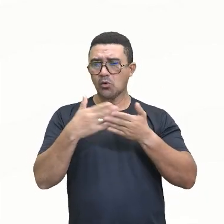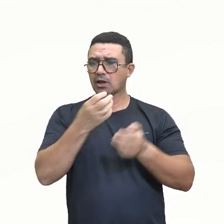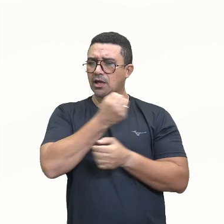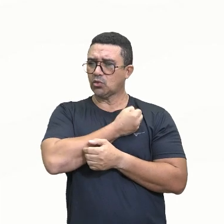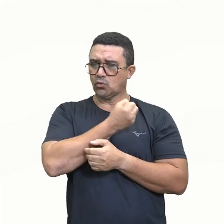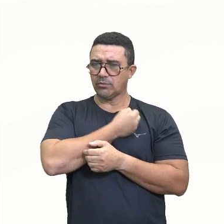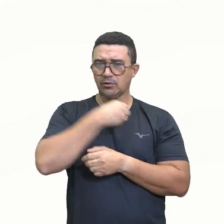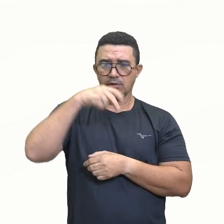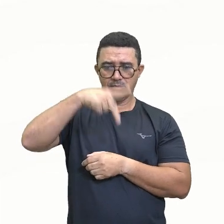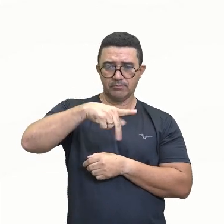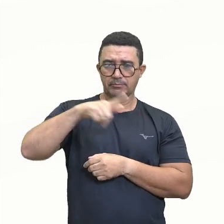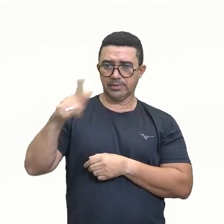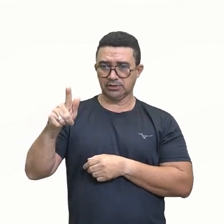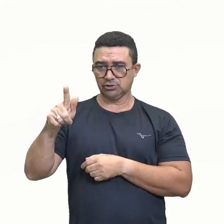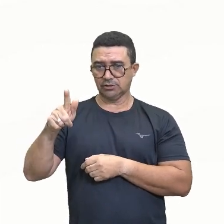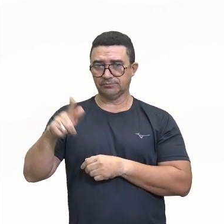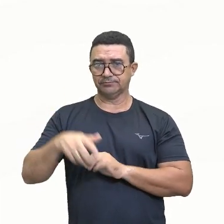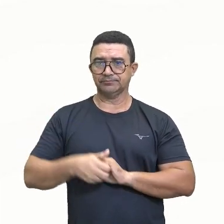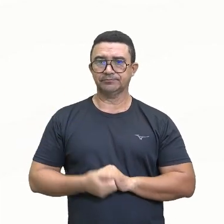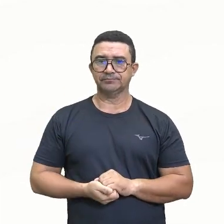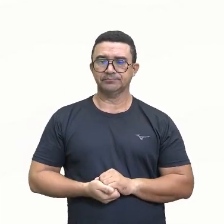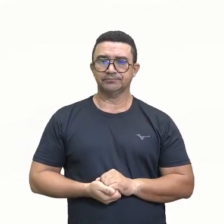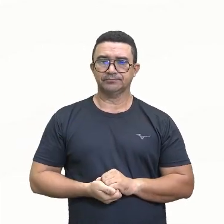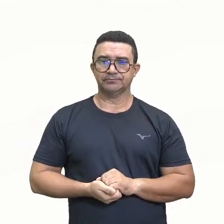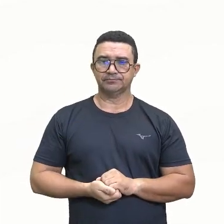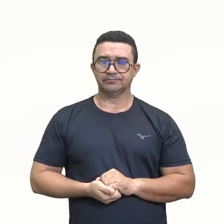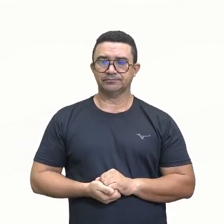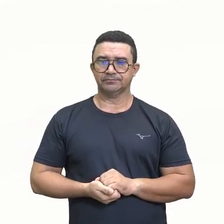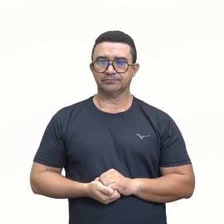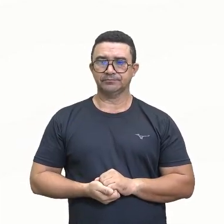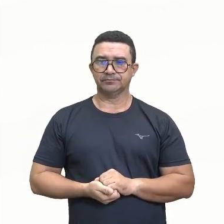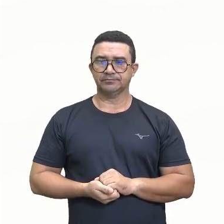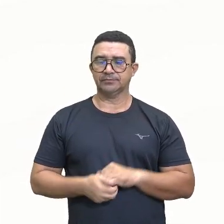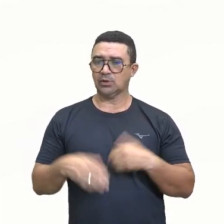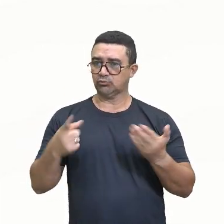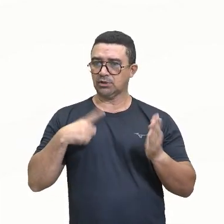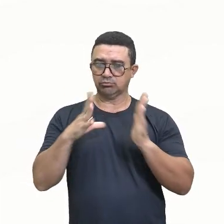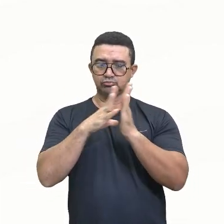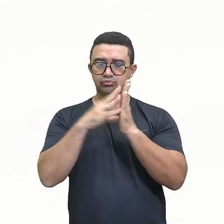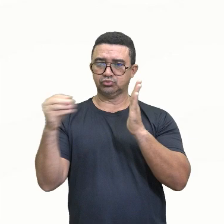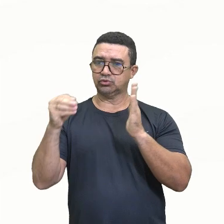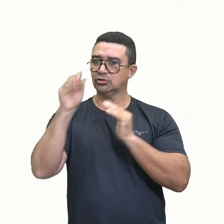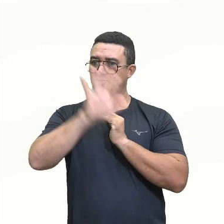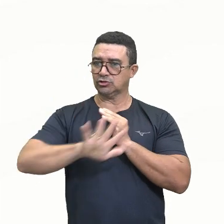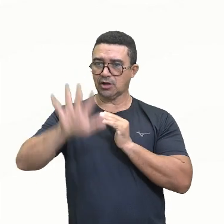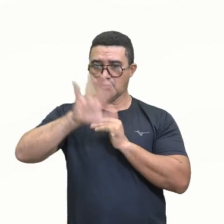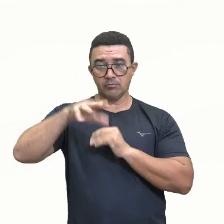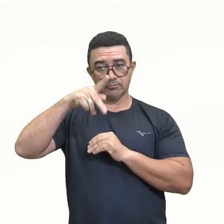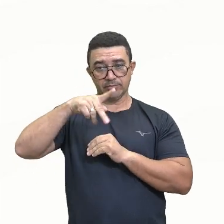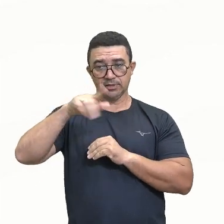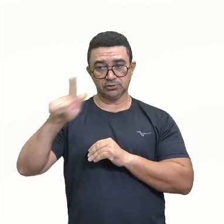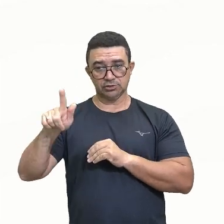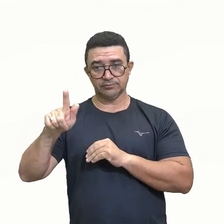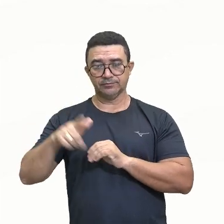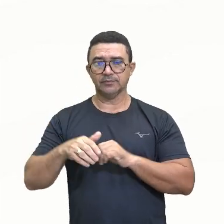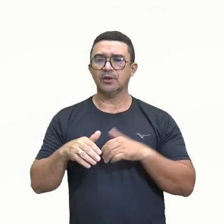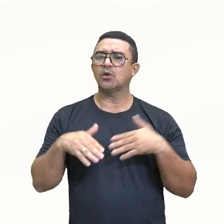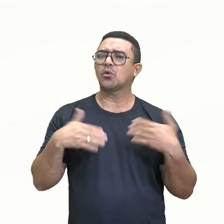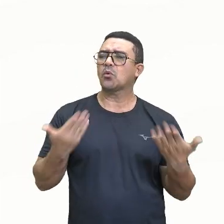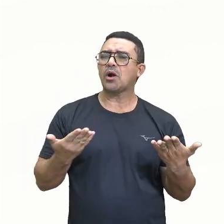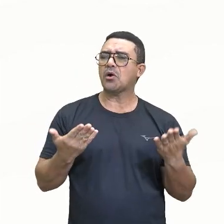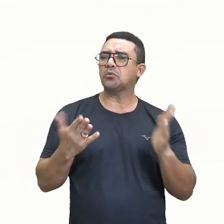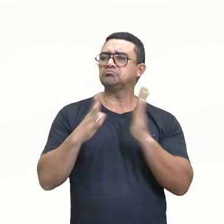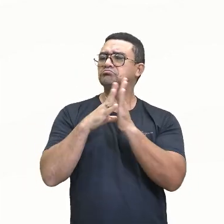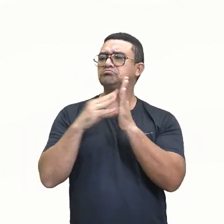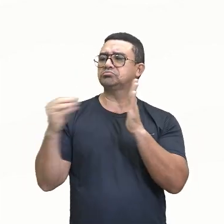nós temos uma expressão que define aí o termo geral de uma PG. E qual é esse